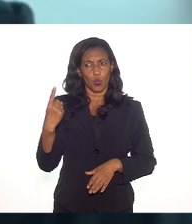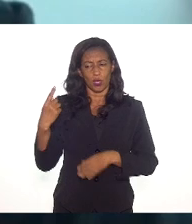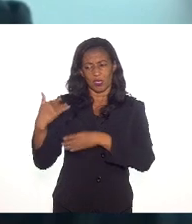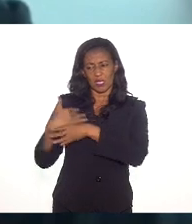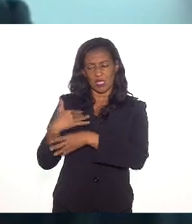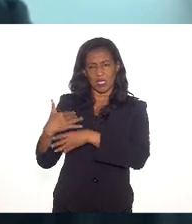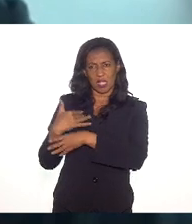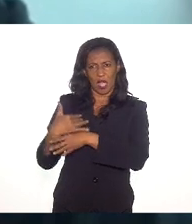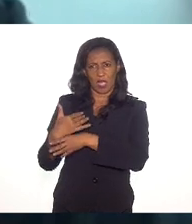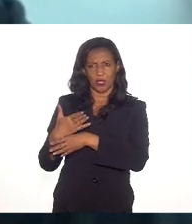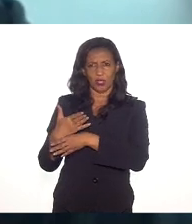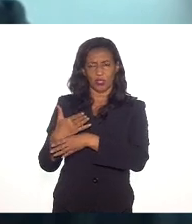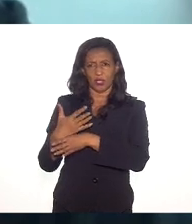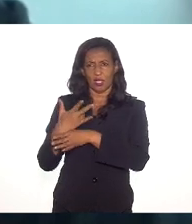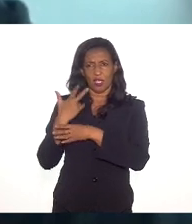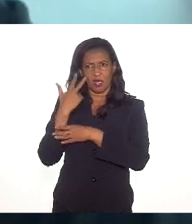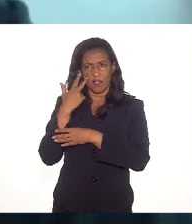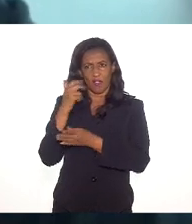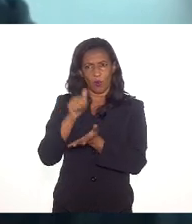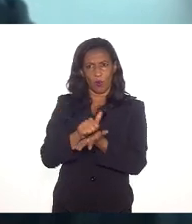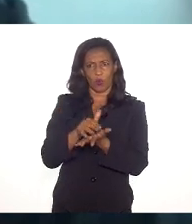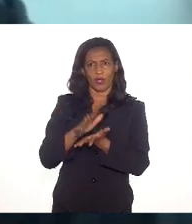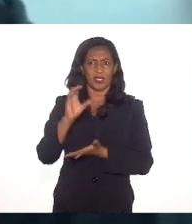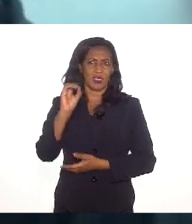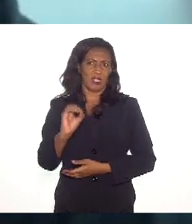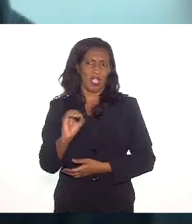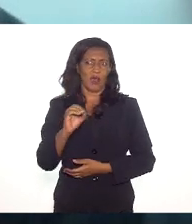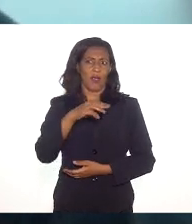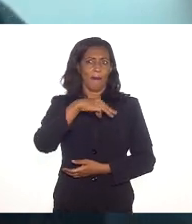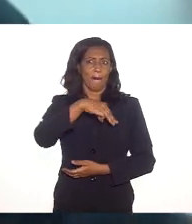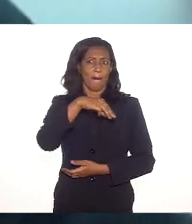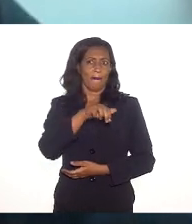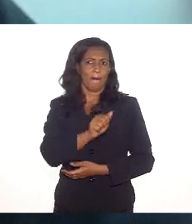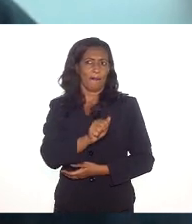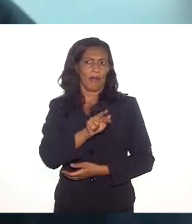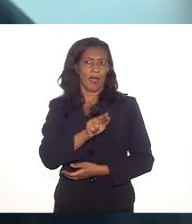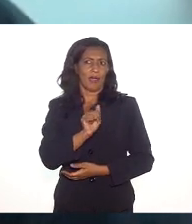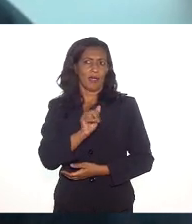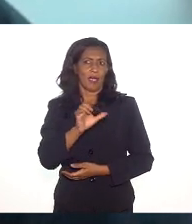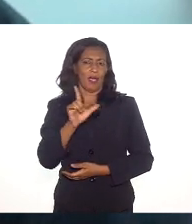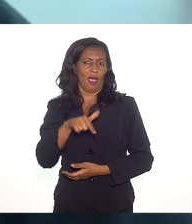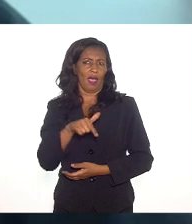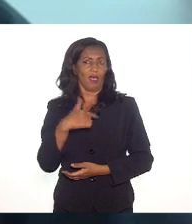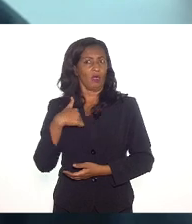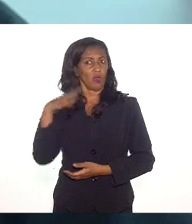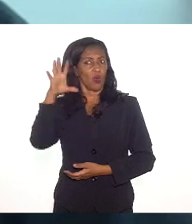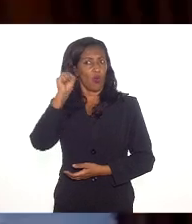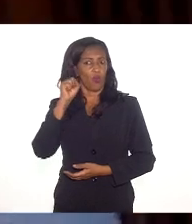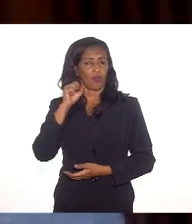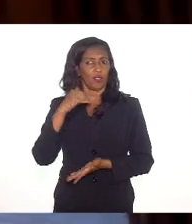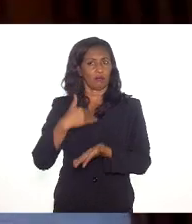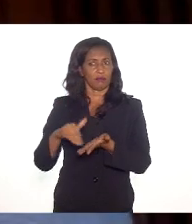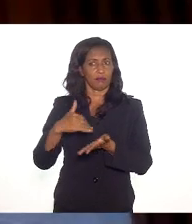de tarifa zero é Maricá. Então, seria prudente ouvirmos a Secretaria de Transporte.